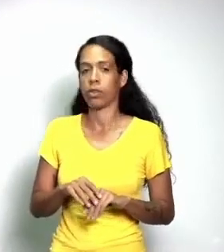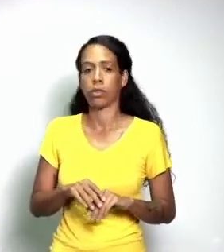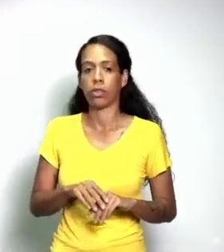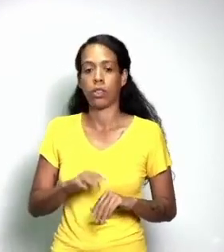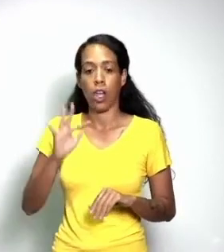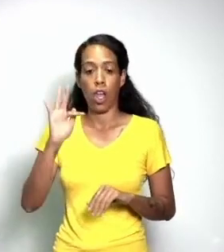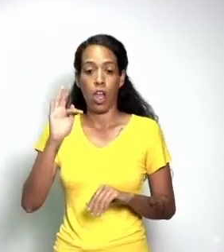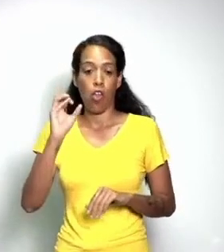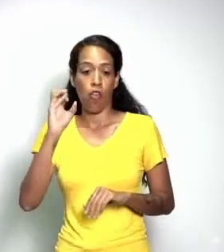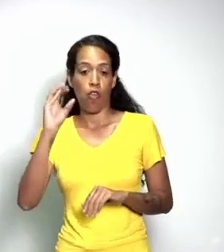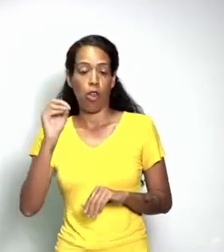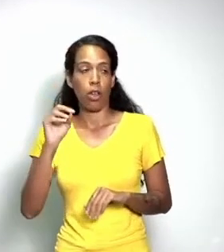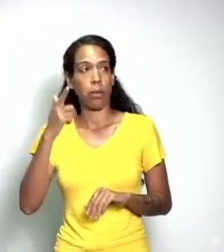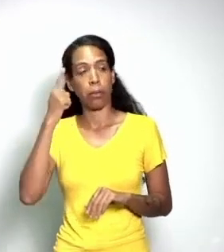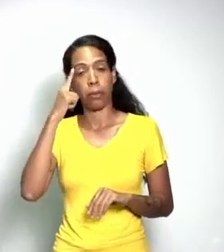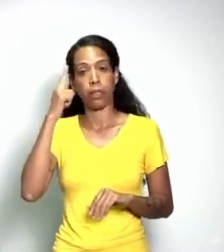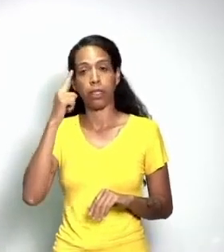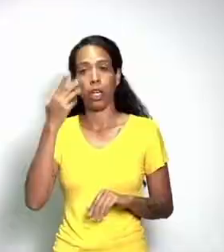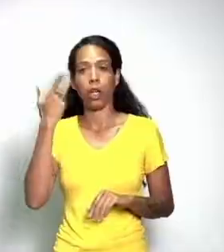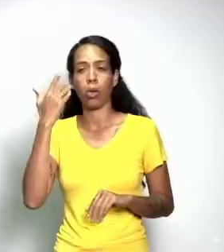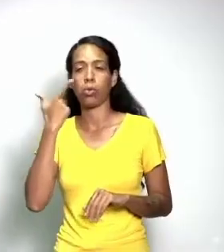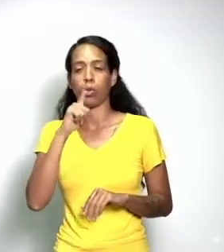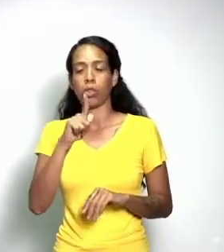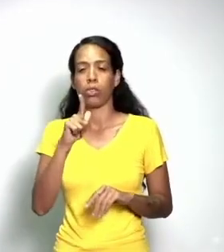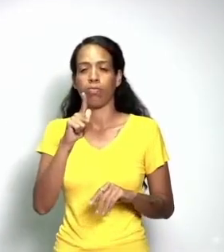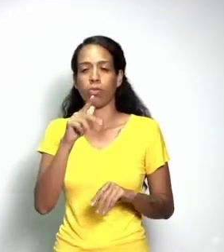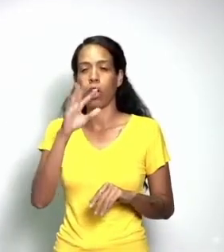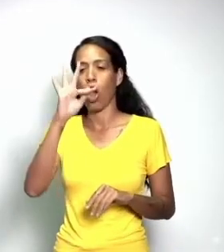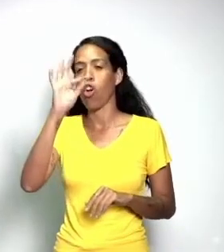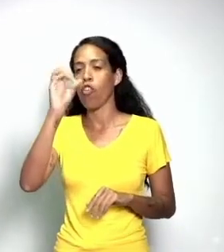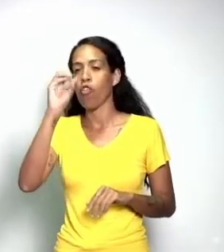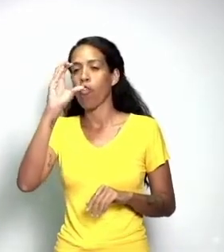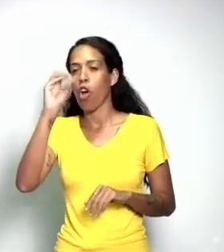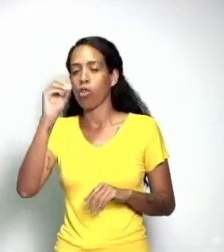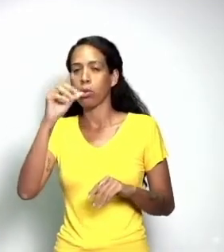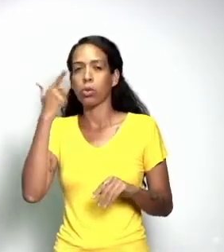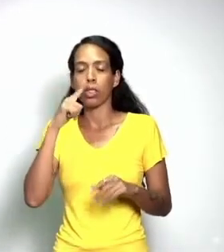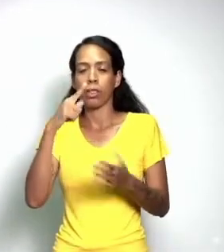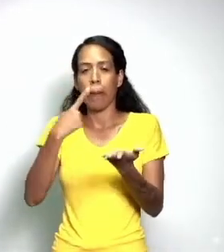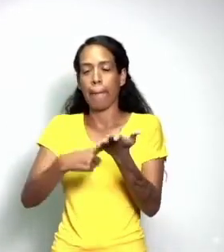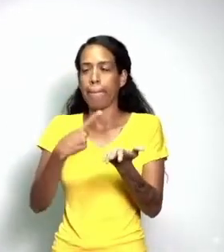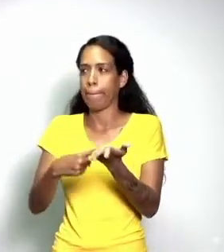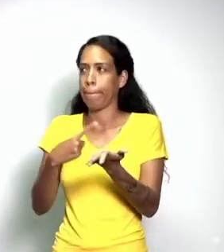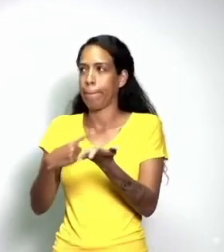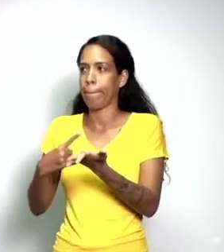de foco é pensada para garantir o foco, né? Se a gente quiser fazer marcações